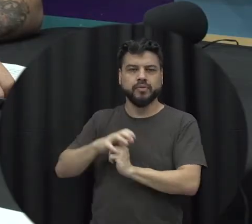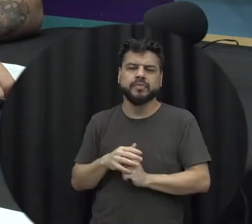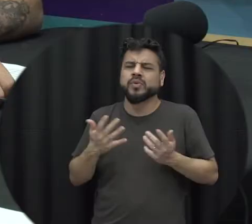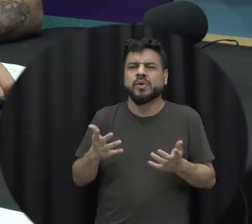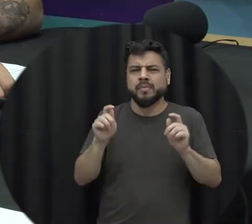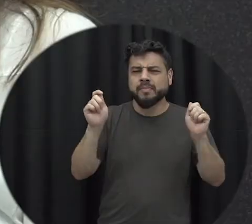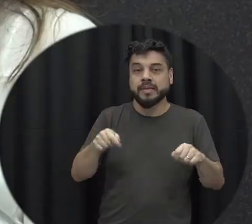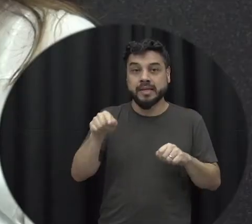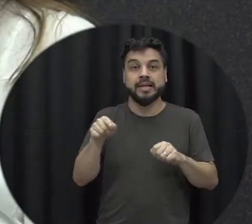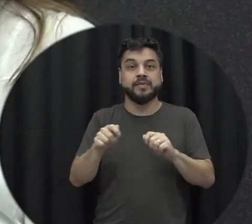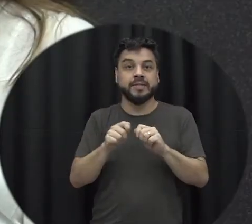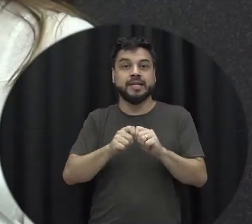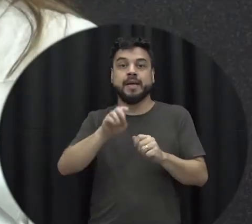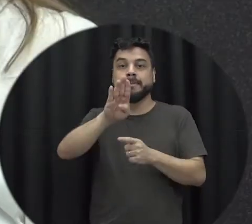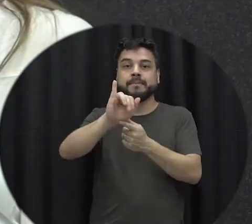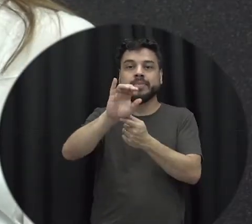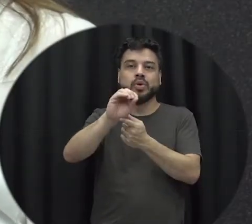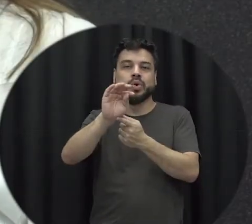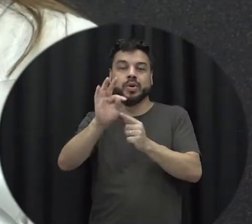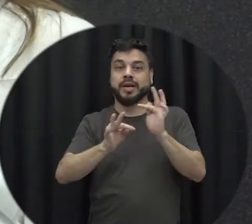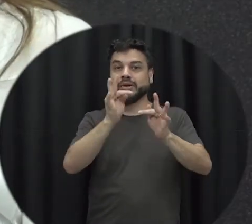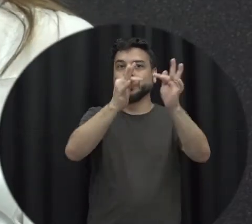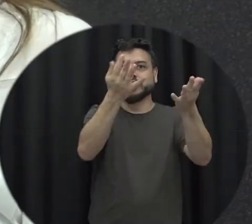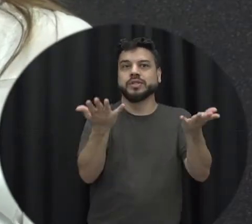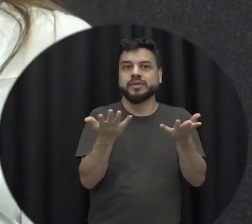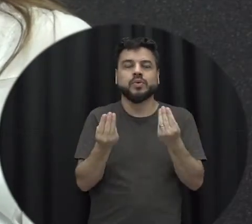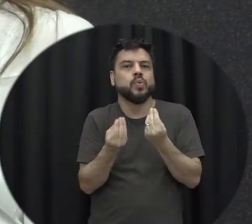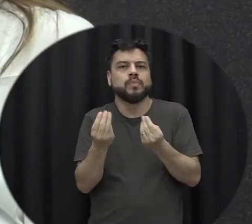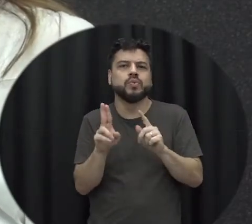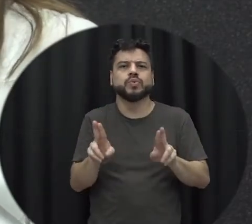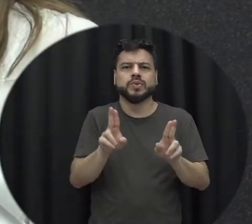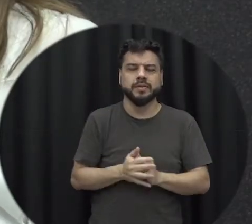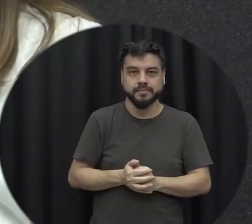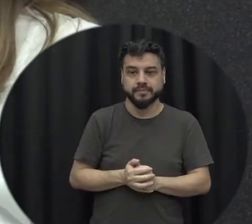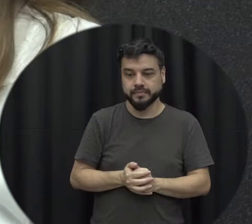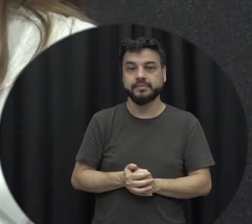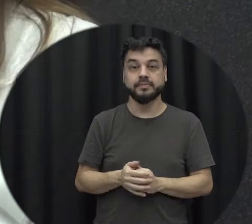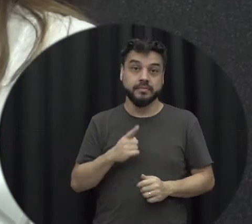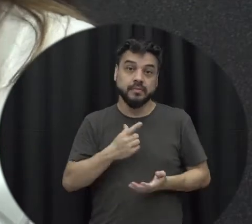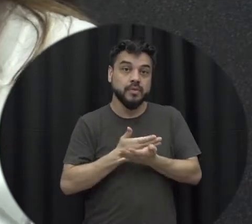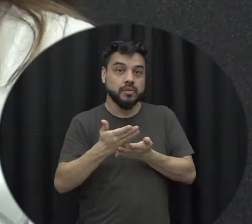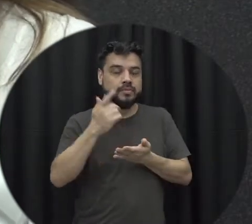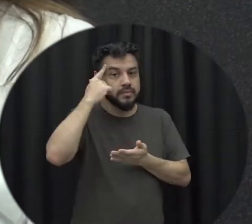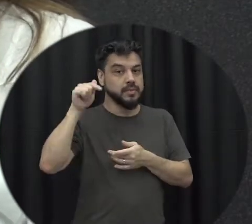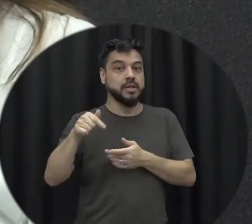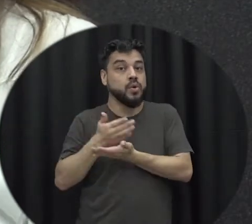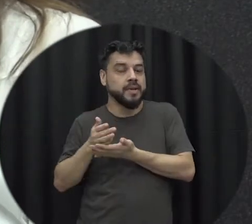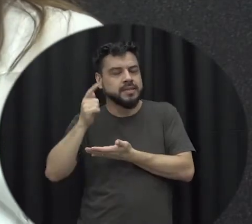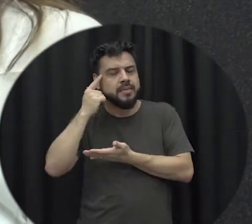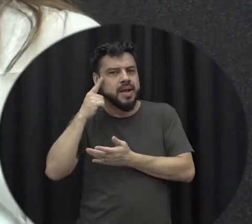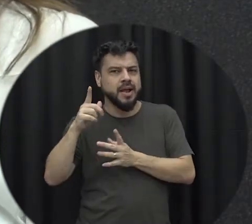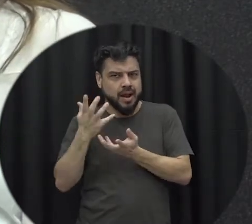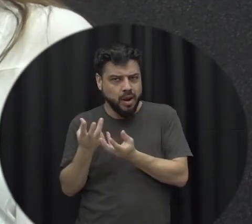fungos? A gente pode começar falando um pouquinho desse potencial nesse princípio de decompositor, né?